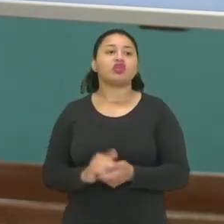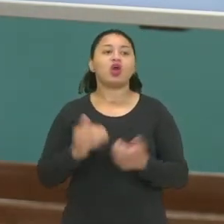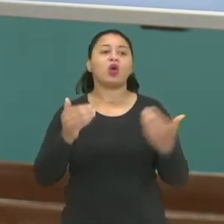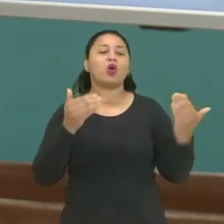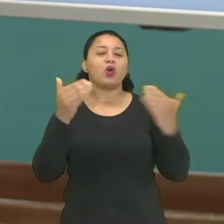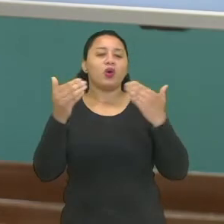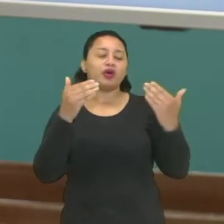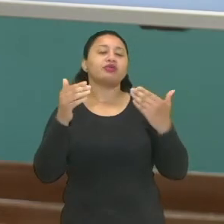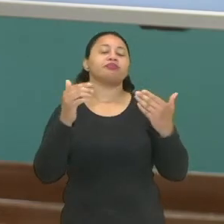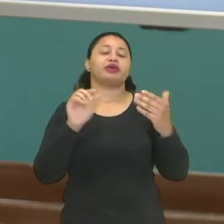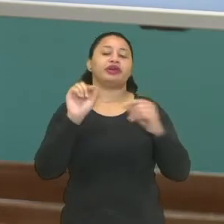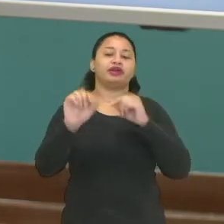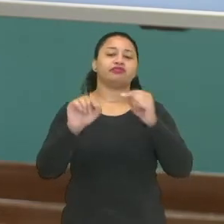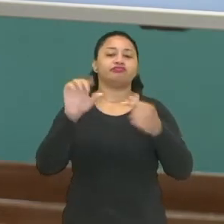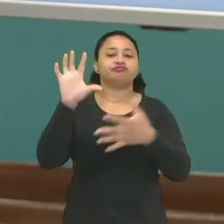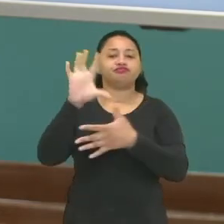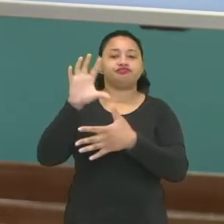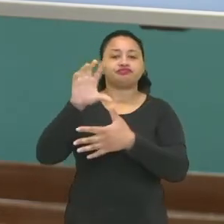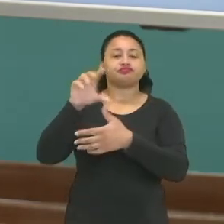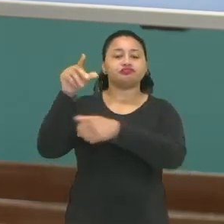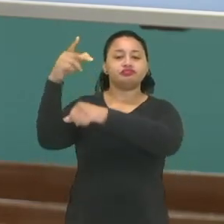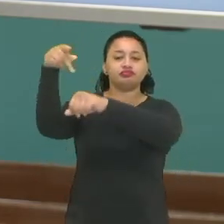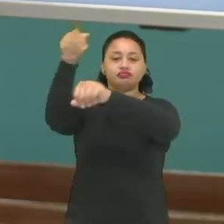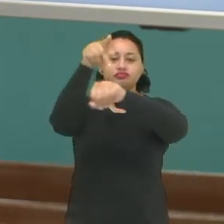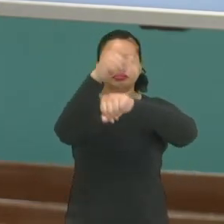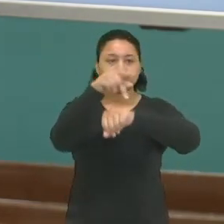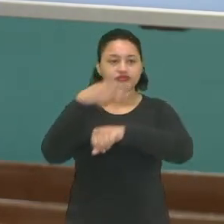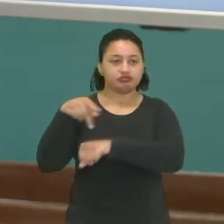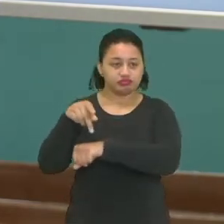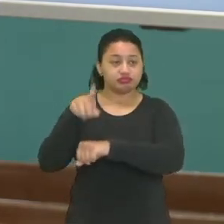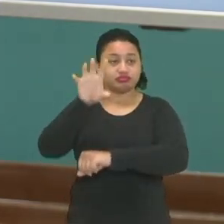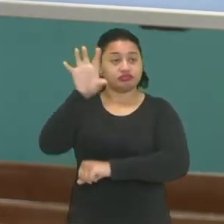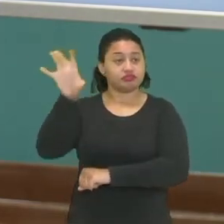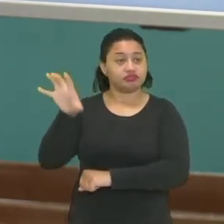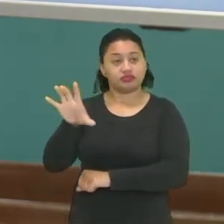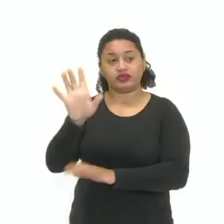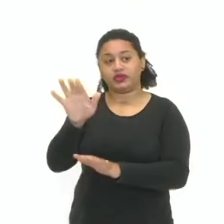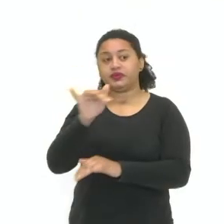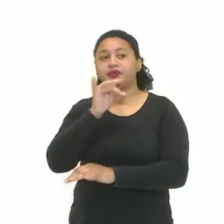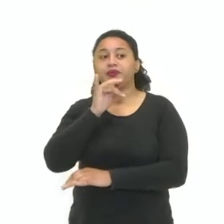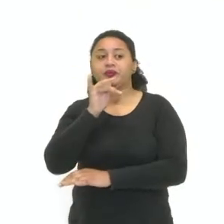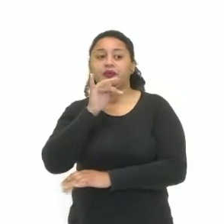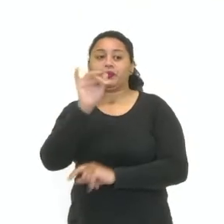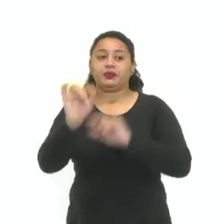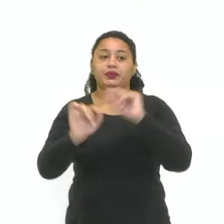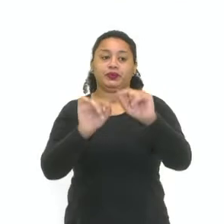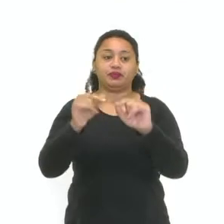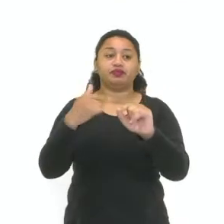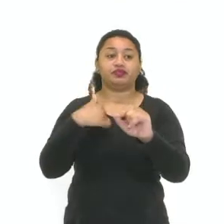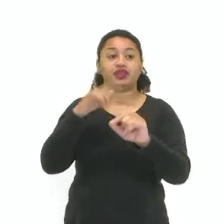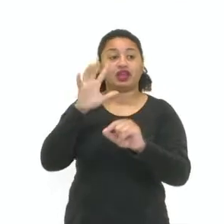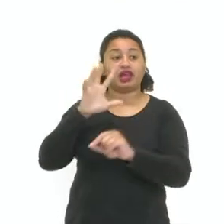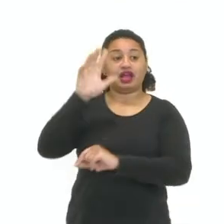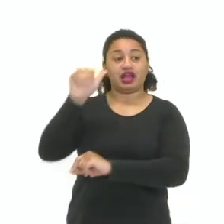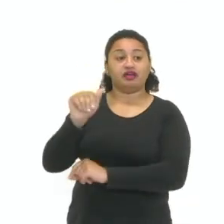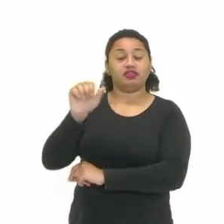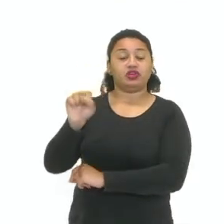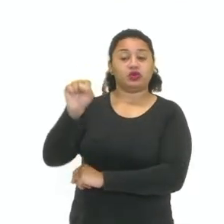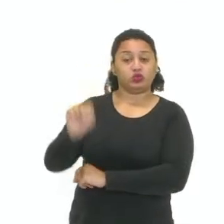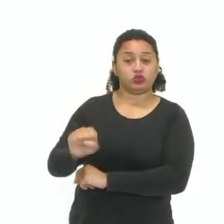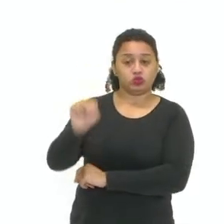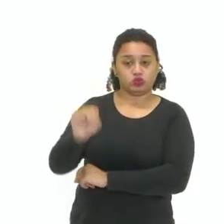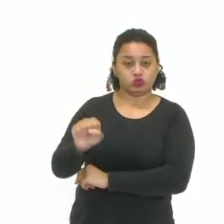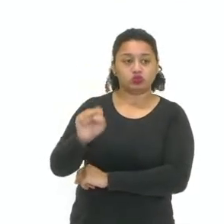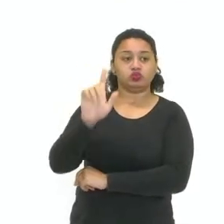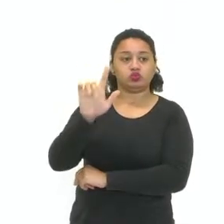mapa dos países, do território de cada país, com as regiões. Vamos pegar um exemplo aqui, ó. A África do Sul, então, está aqui,